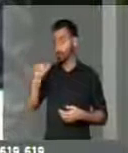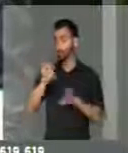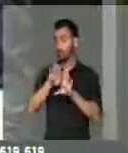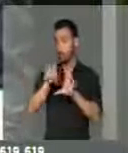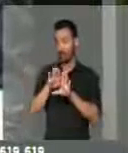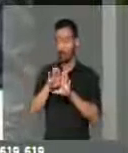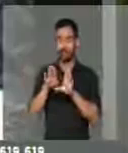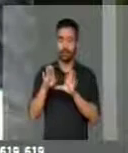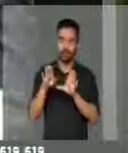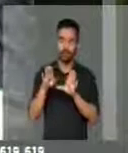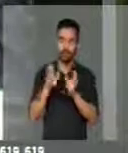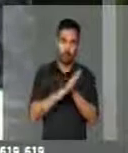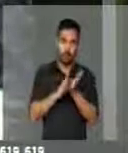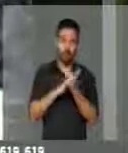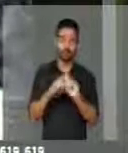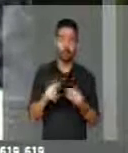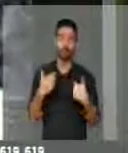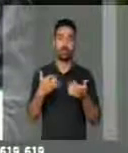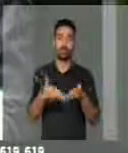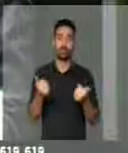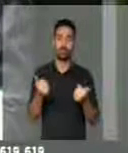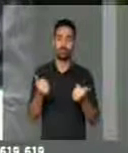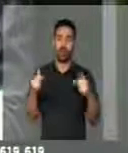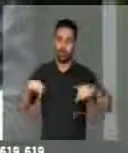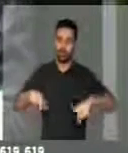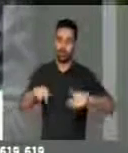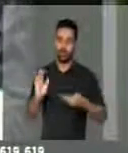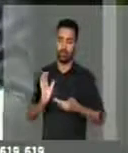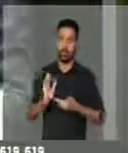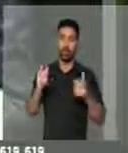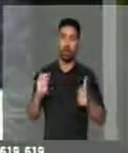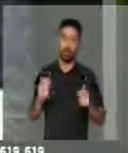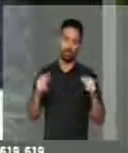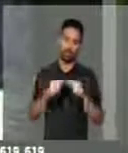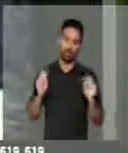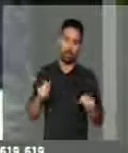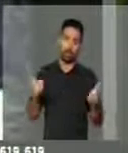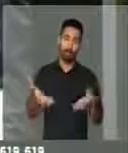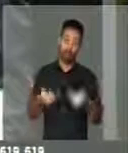pedir, porque aqui é uma casa política, pedir para o